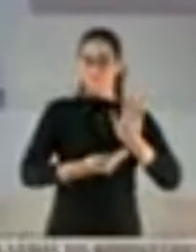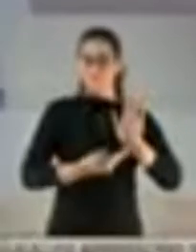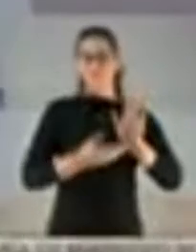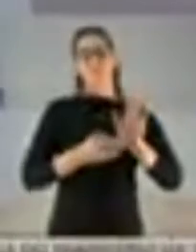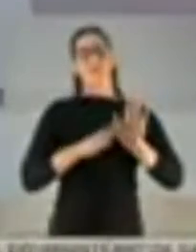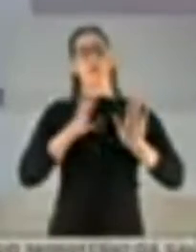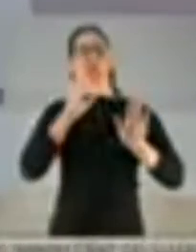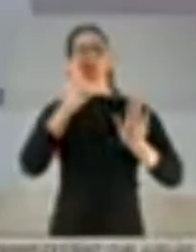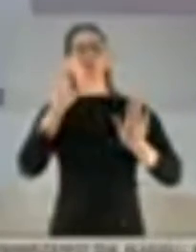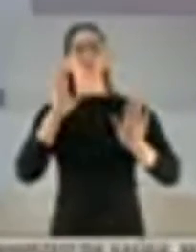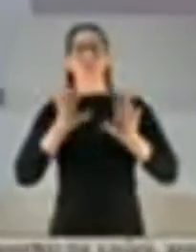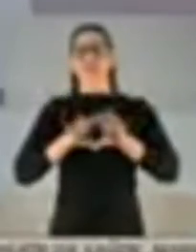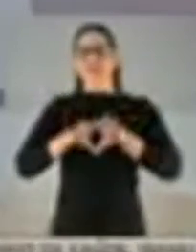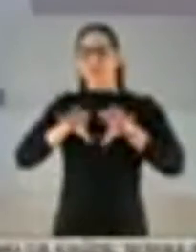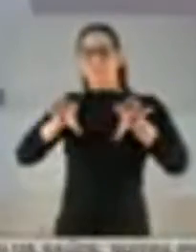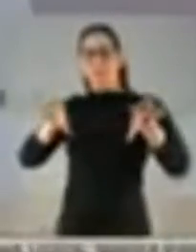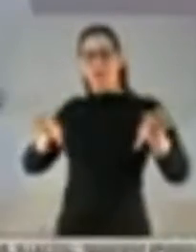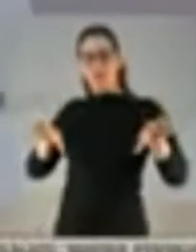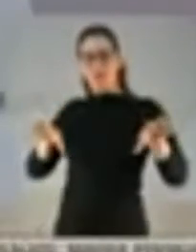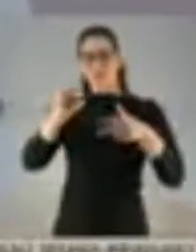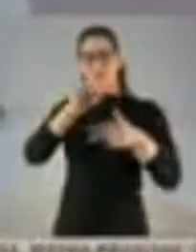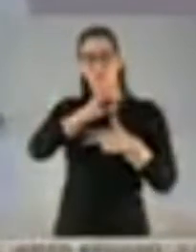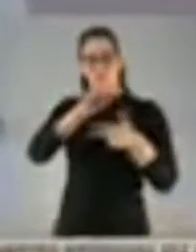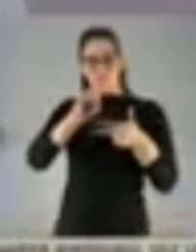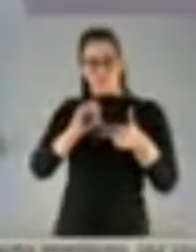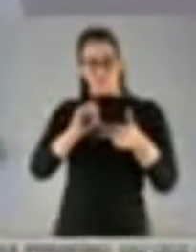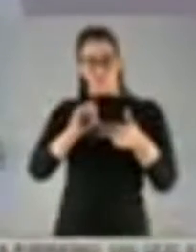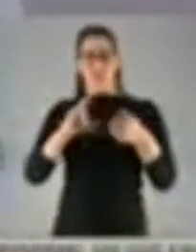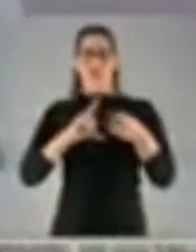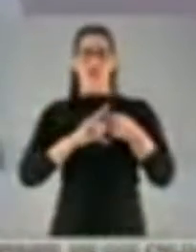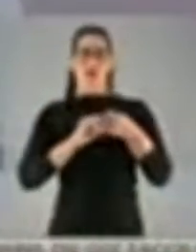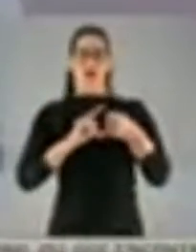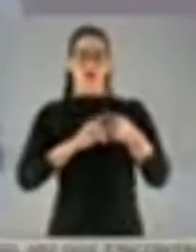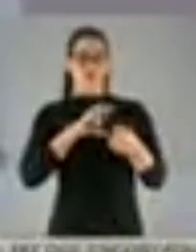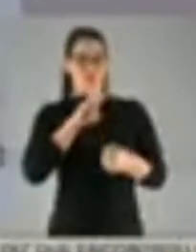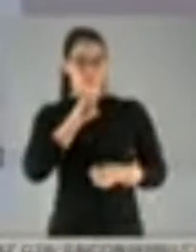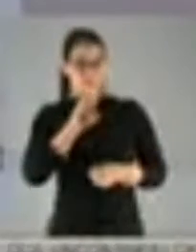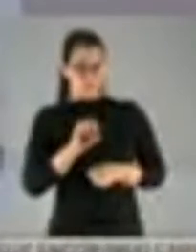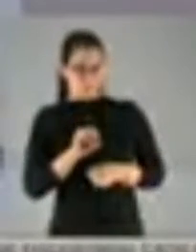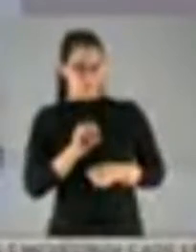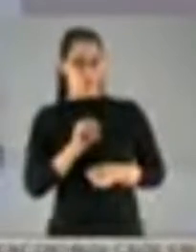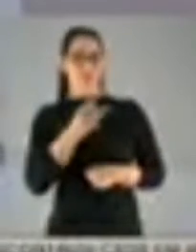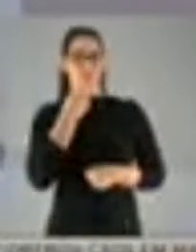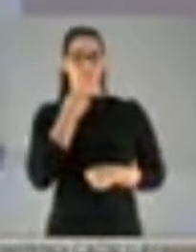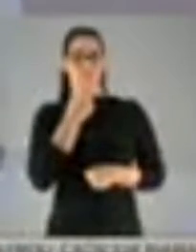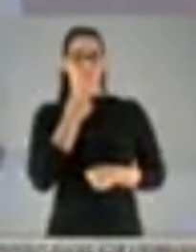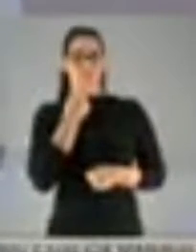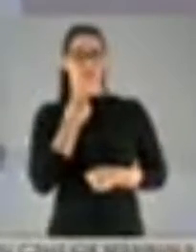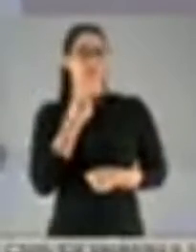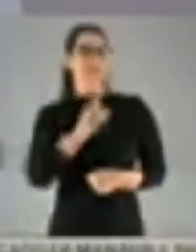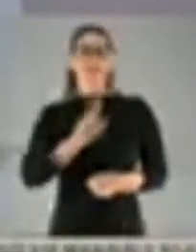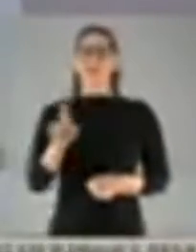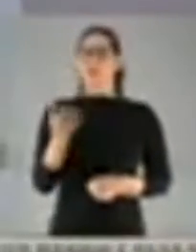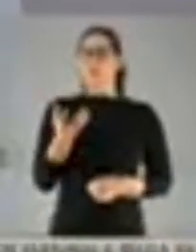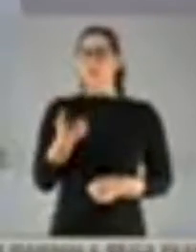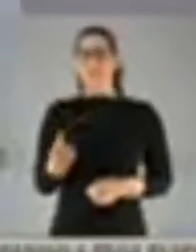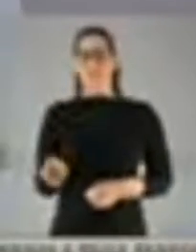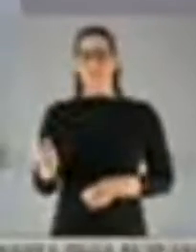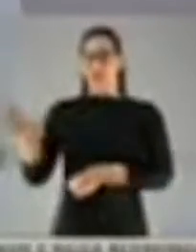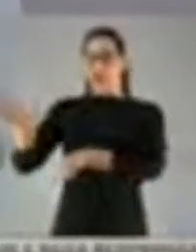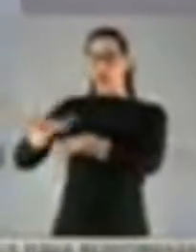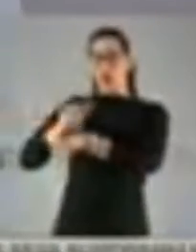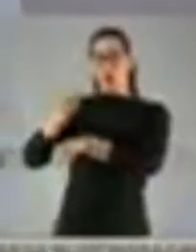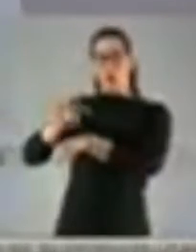da separação dos poderes. No artigo 50 da Constituição Federal, não permite a convocação ipsi